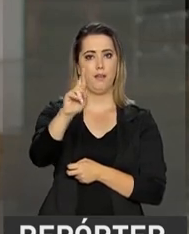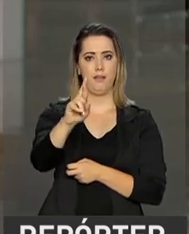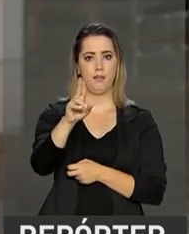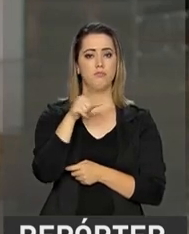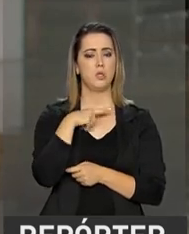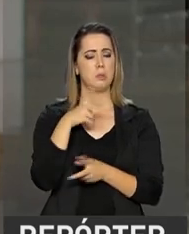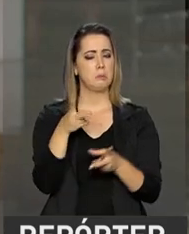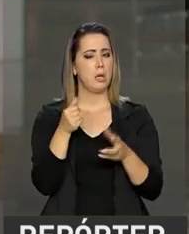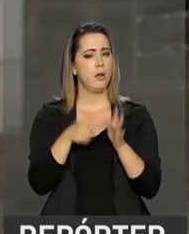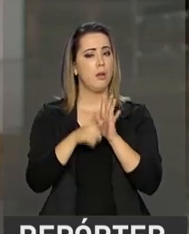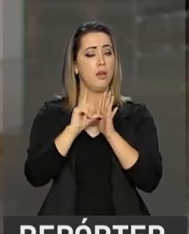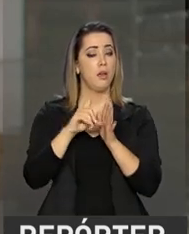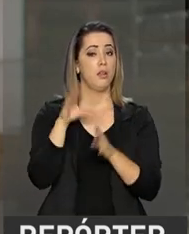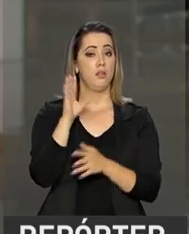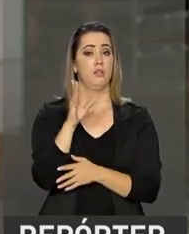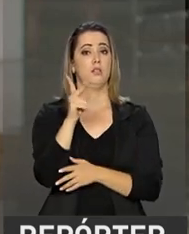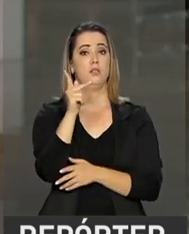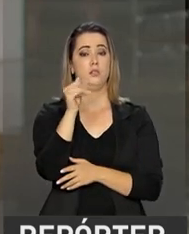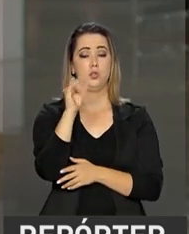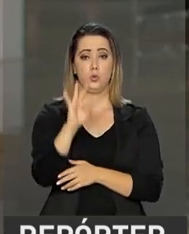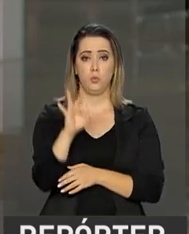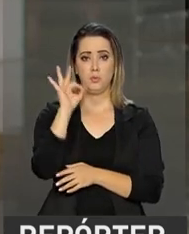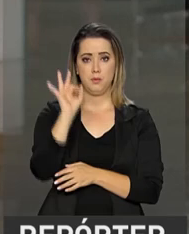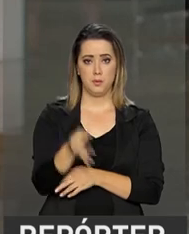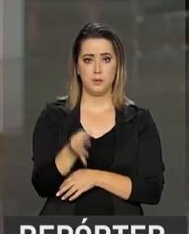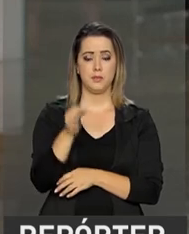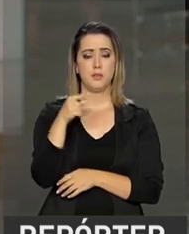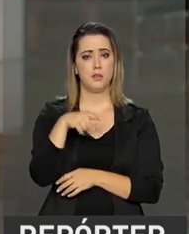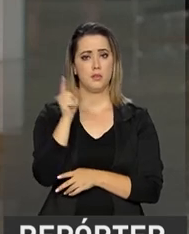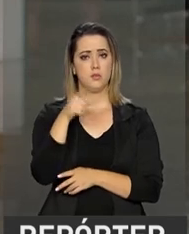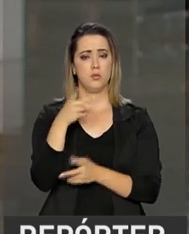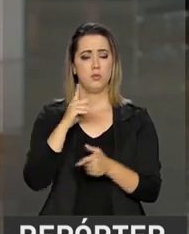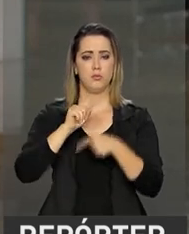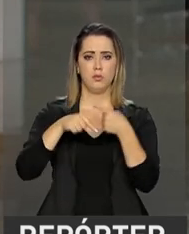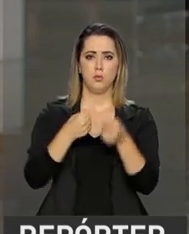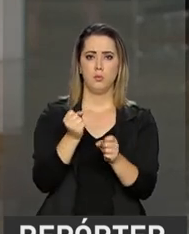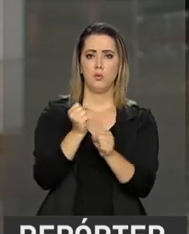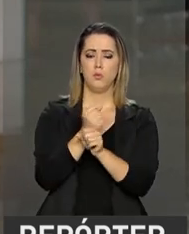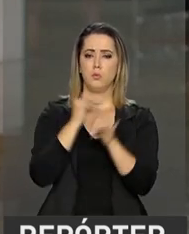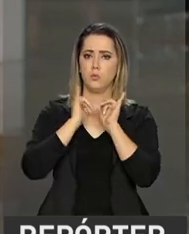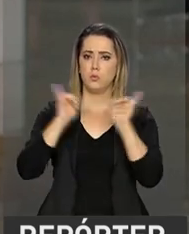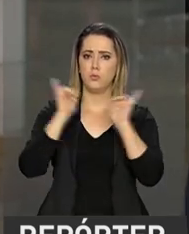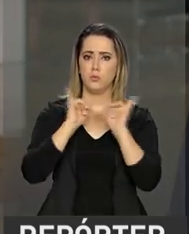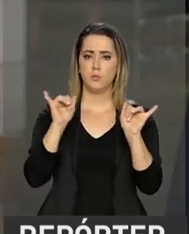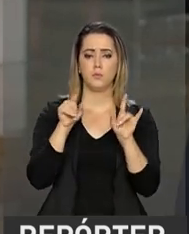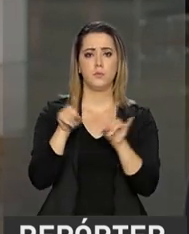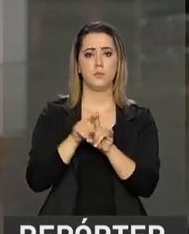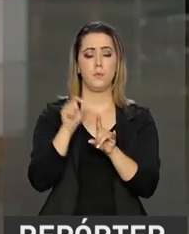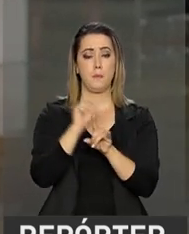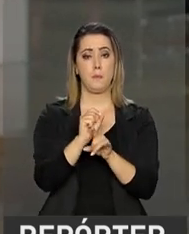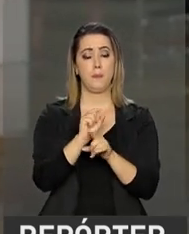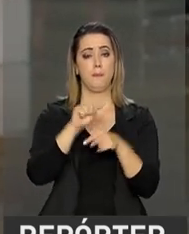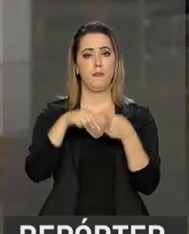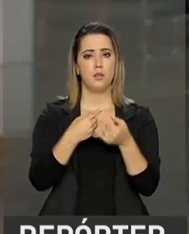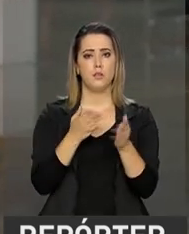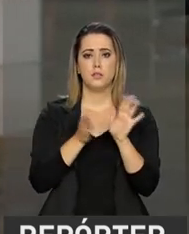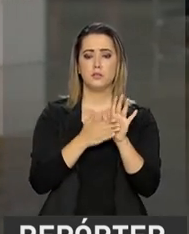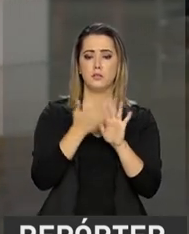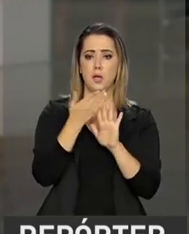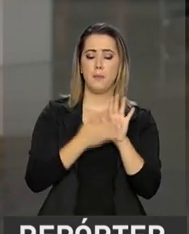uma prévia do pib oficial do país que é apurado e divulgado pelo ibge é e vai ser